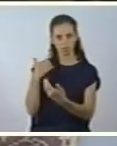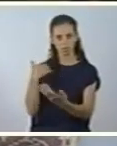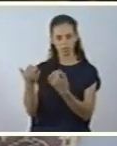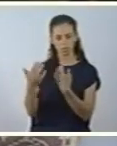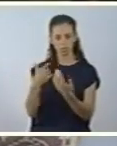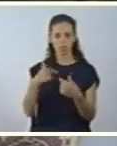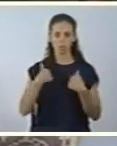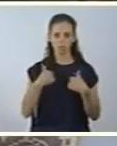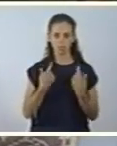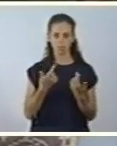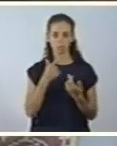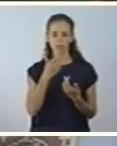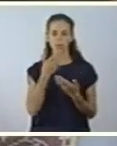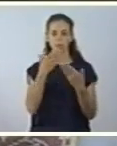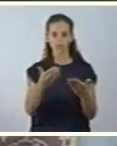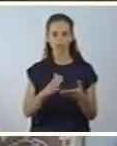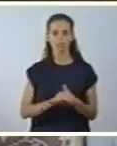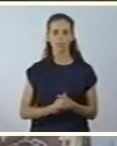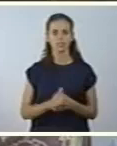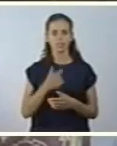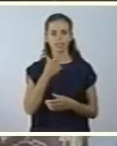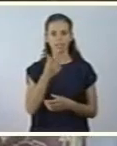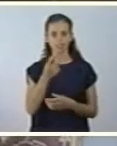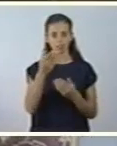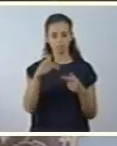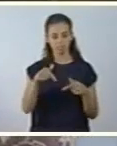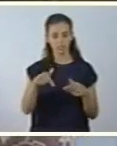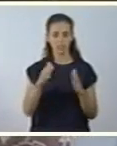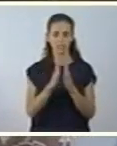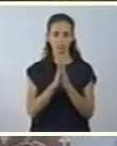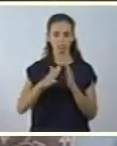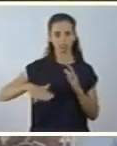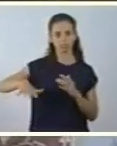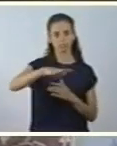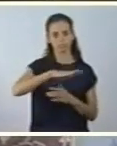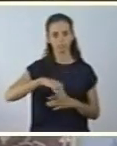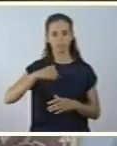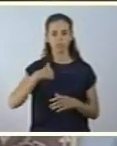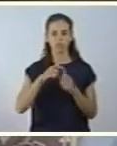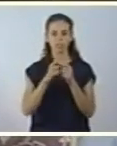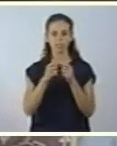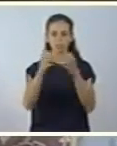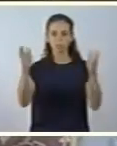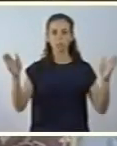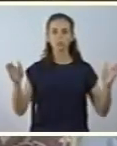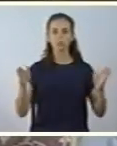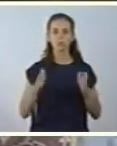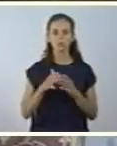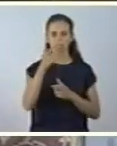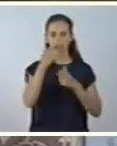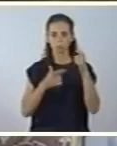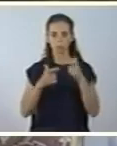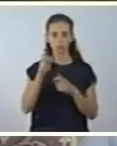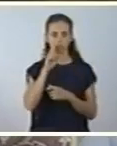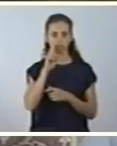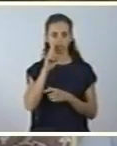comunidade e a mim próprio. O meu muito obrigado. E dizer que daqui da nossa comunidade nós rezamos por todos aqueles que nos